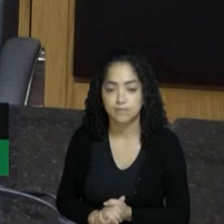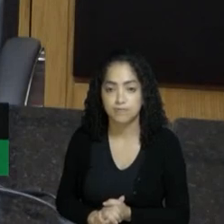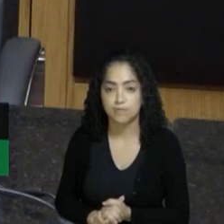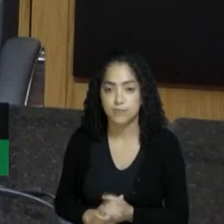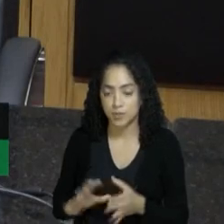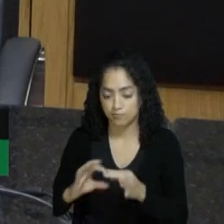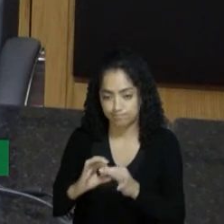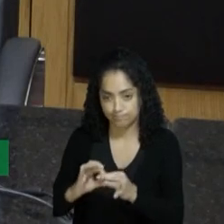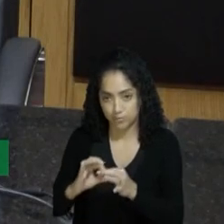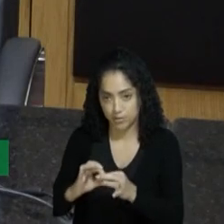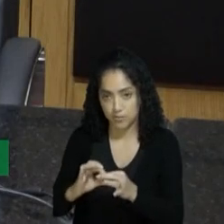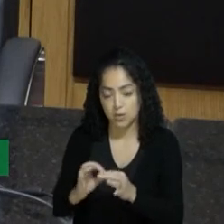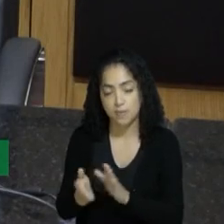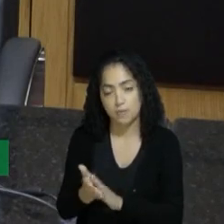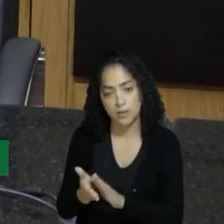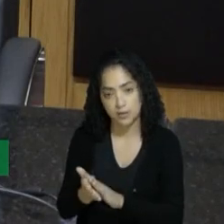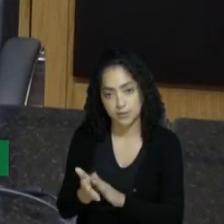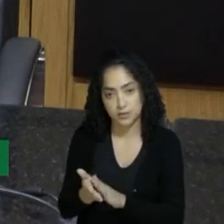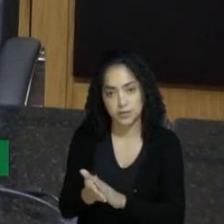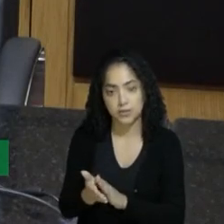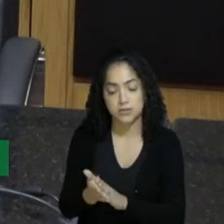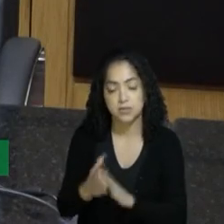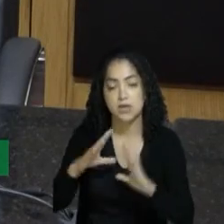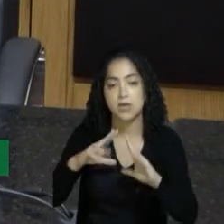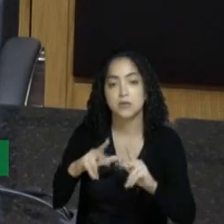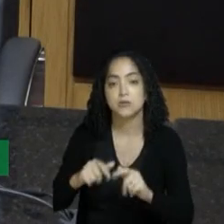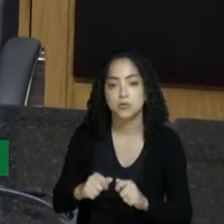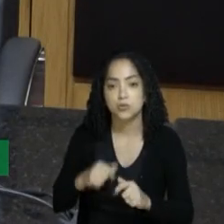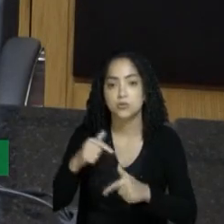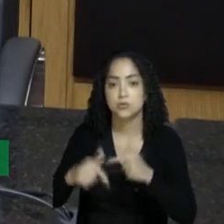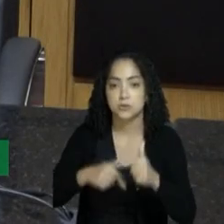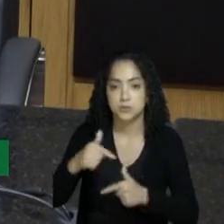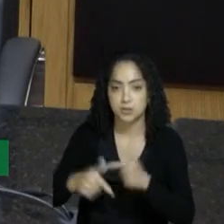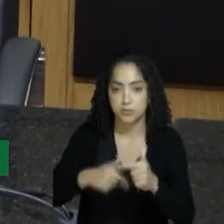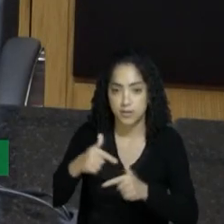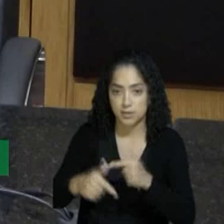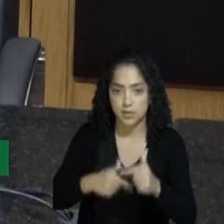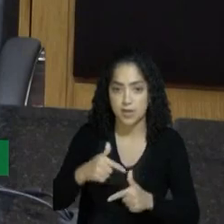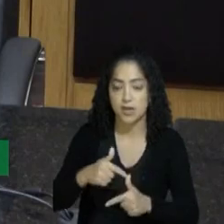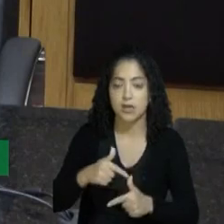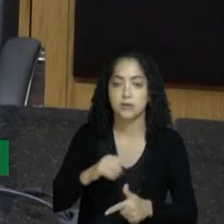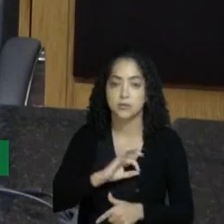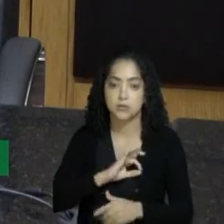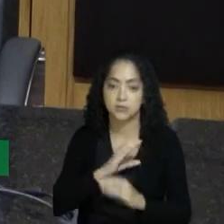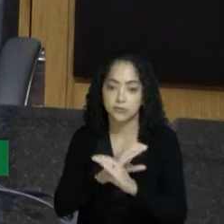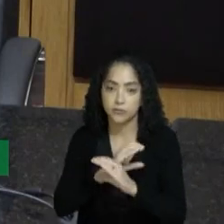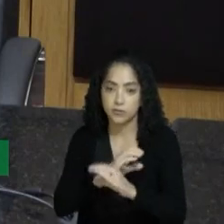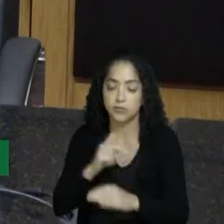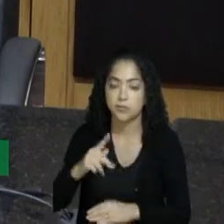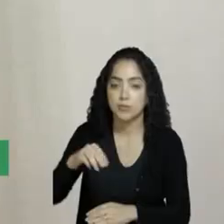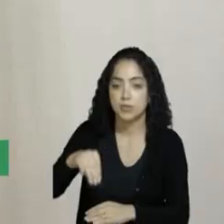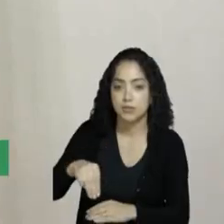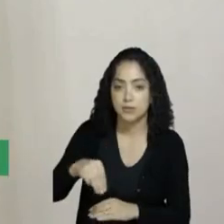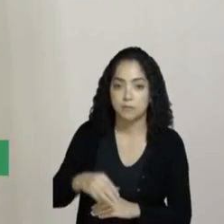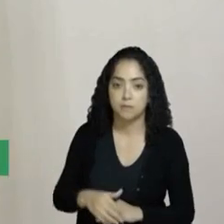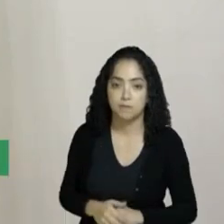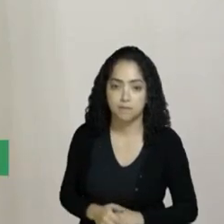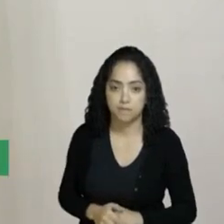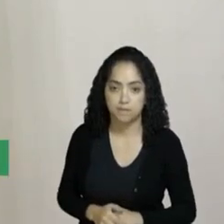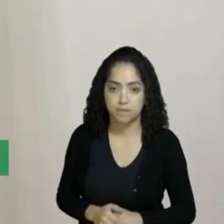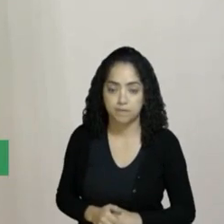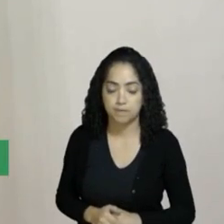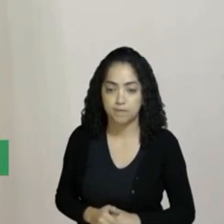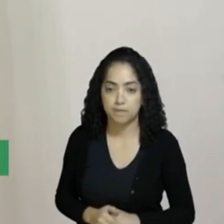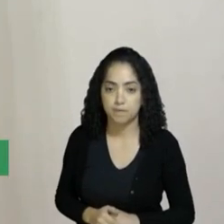sua manifestação e parabenizá-lo a todos da Polícia Civil, Polícia Militar e demais autoridades. Muito obrigado. Obrigado, deputado